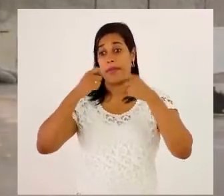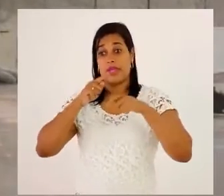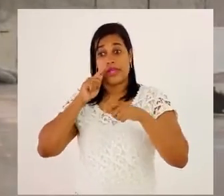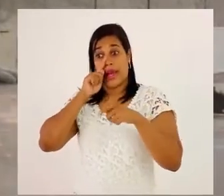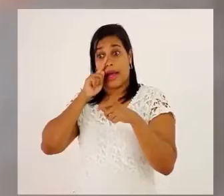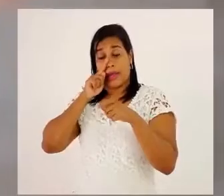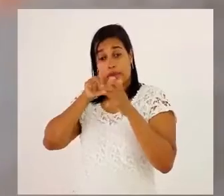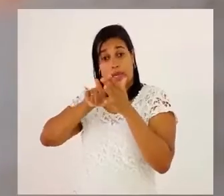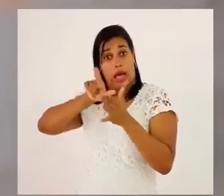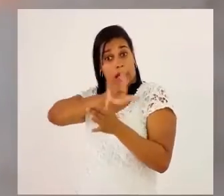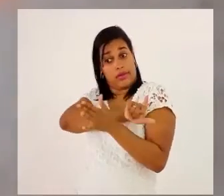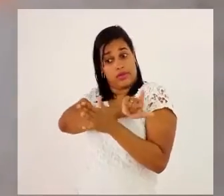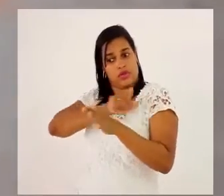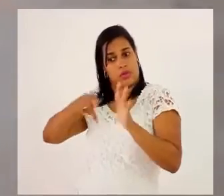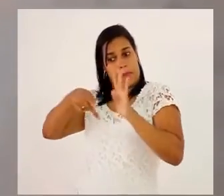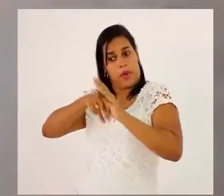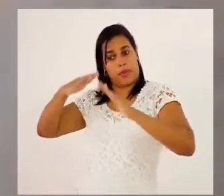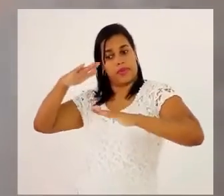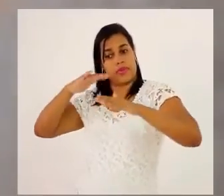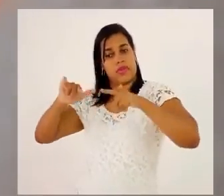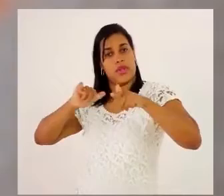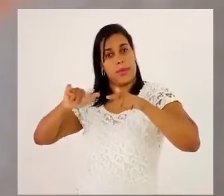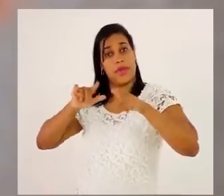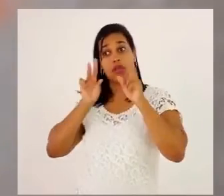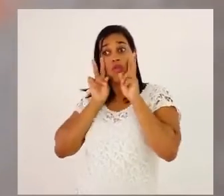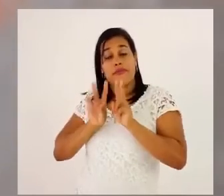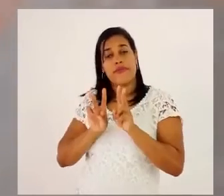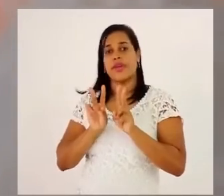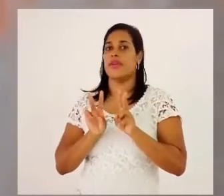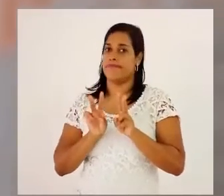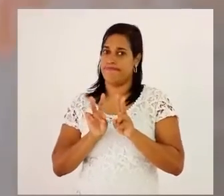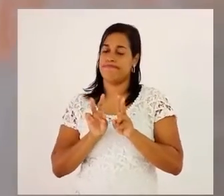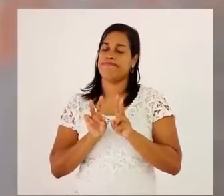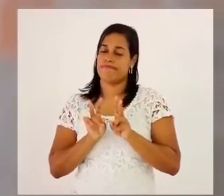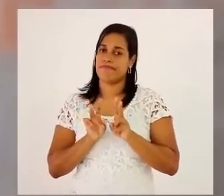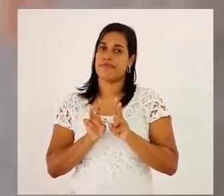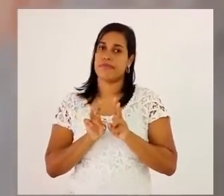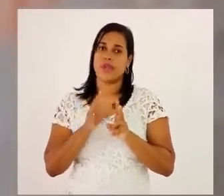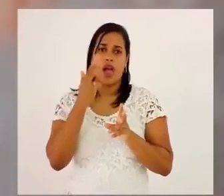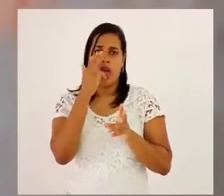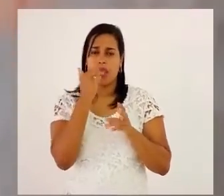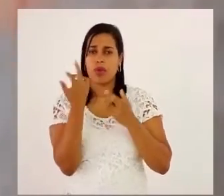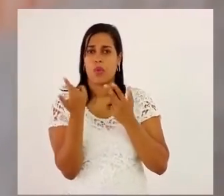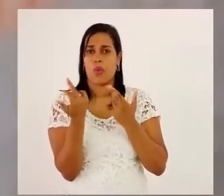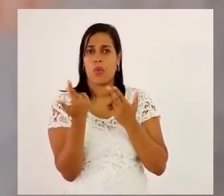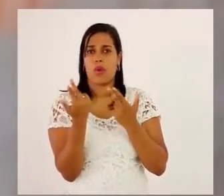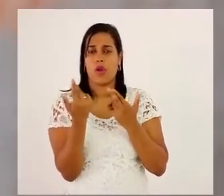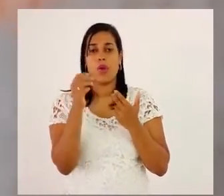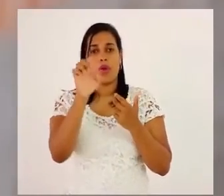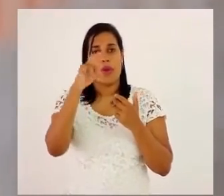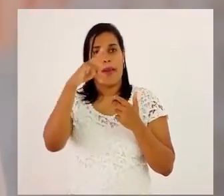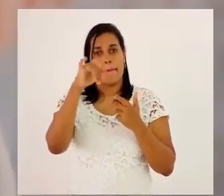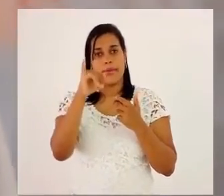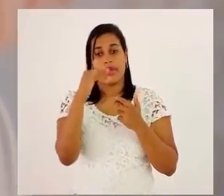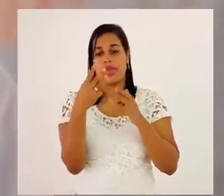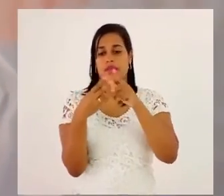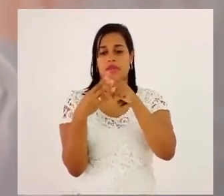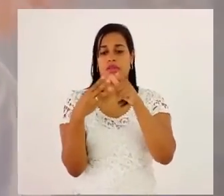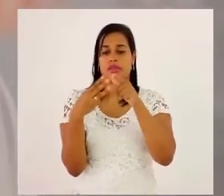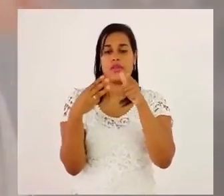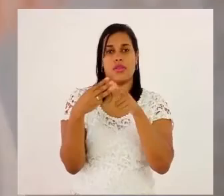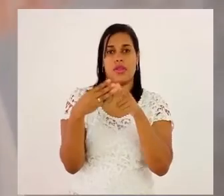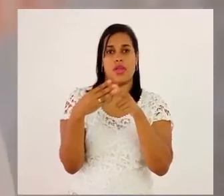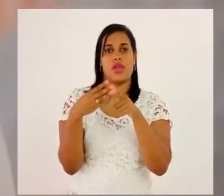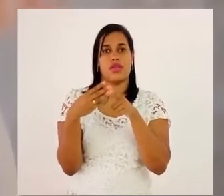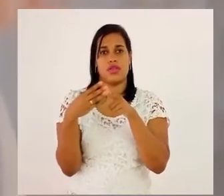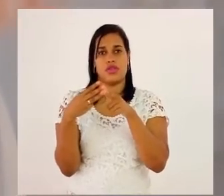no trabalhador. Então o EPI, se ele não usar corretamente, ele vai estar adoecendo da mesma forma. E o EPI a gente vai passar por 3 partes na